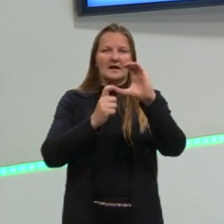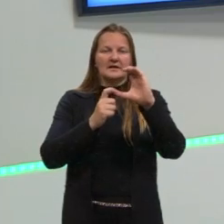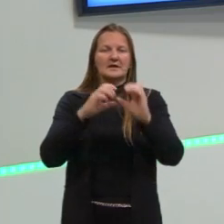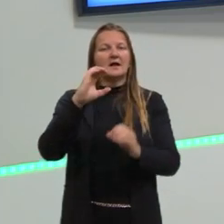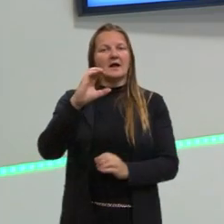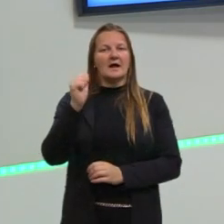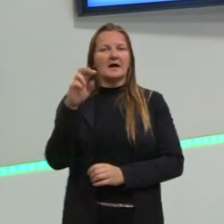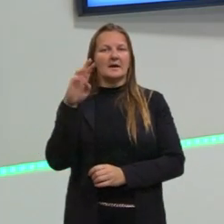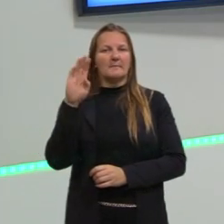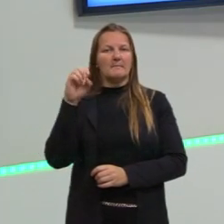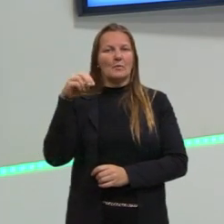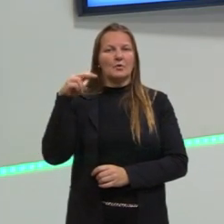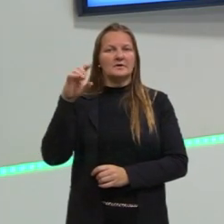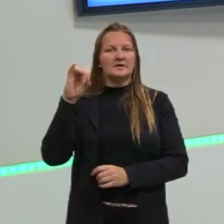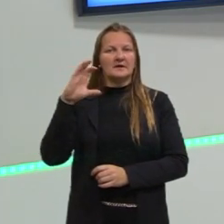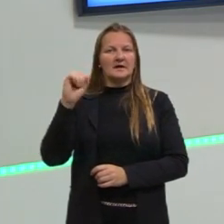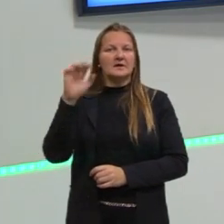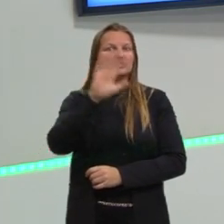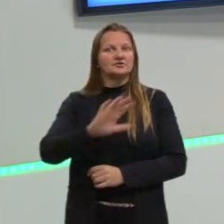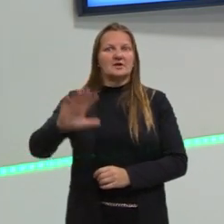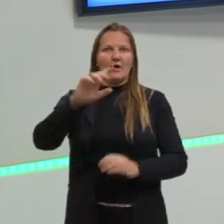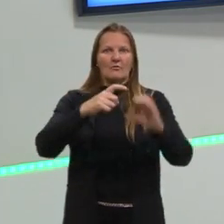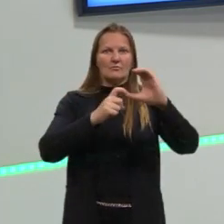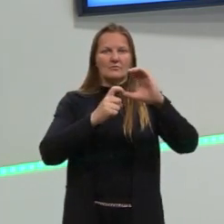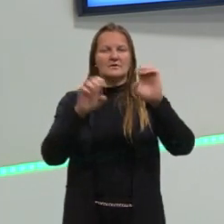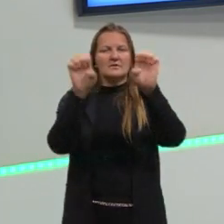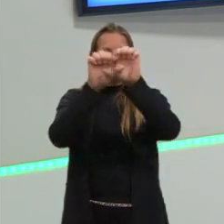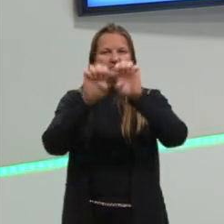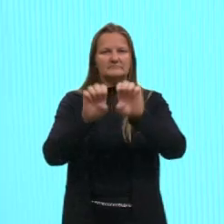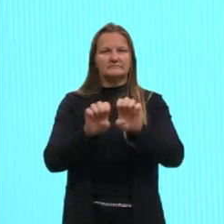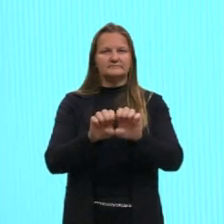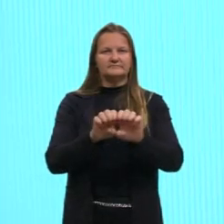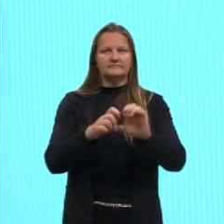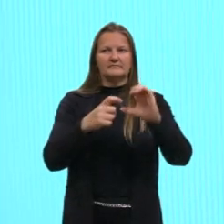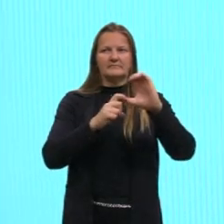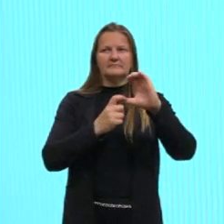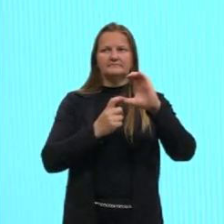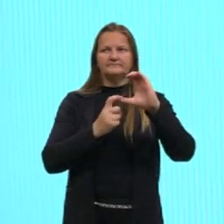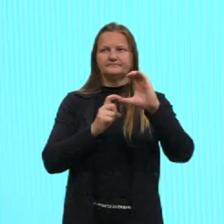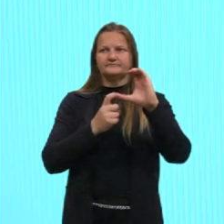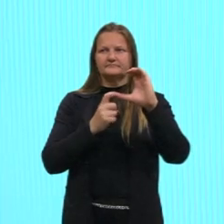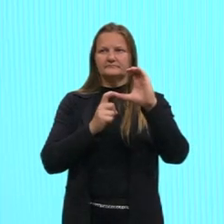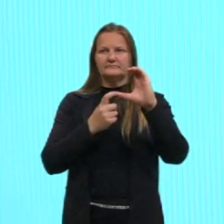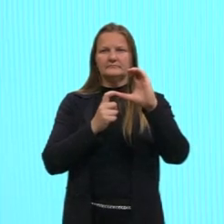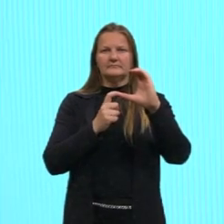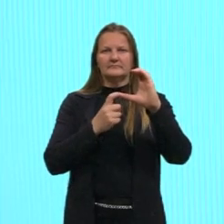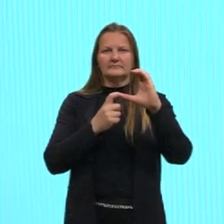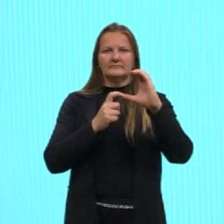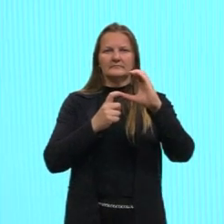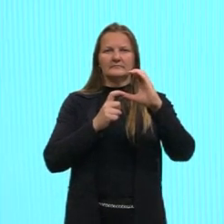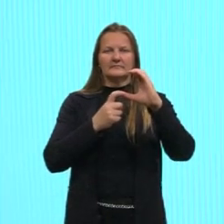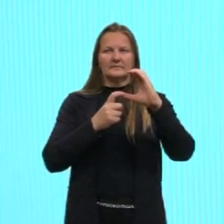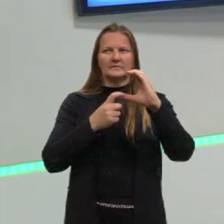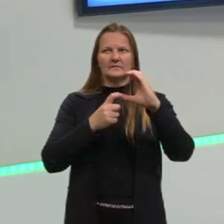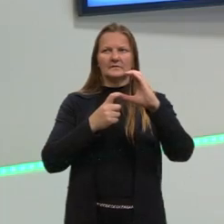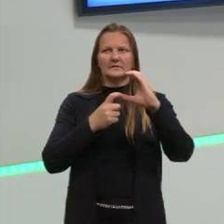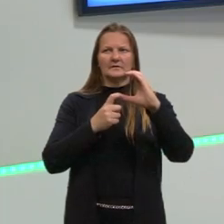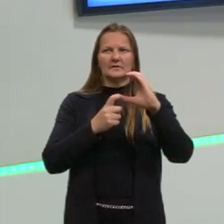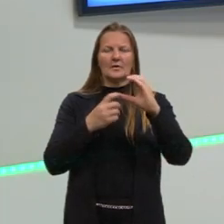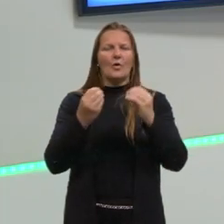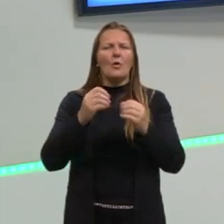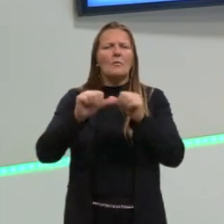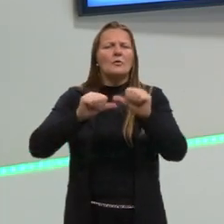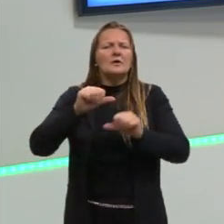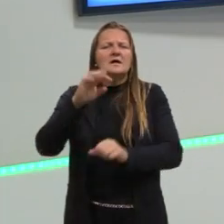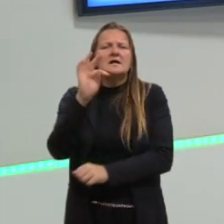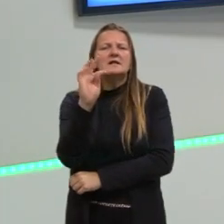traz a imagem da estrutura da estrutura que impede que dificulta a esterificação do óleo